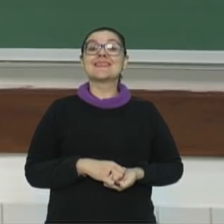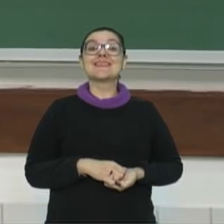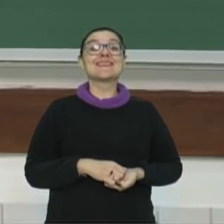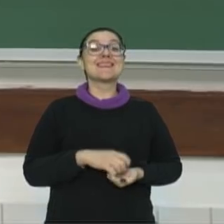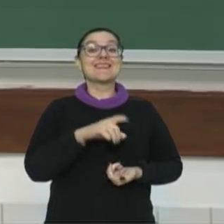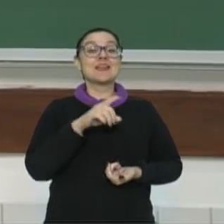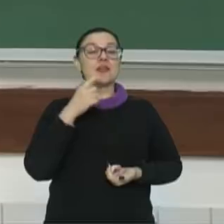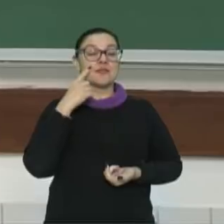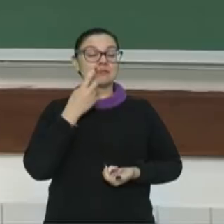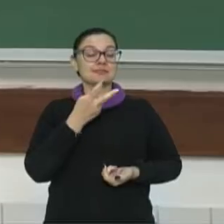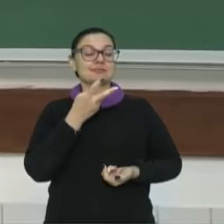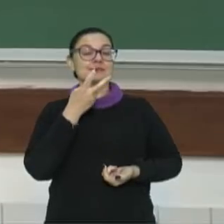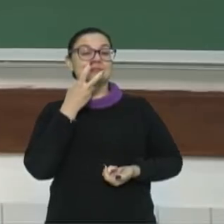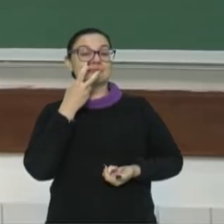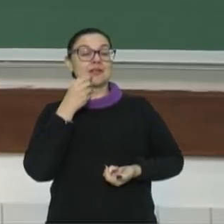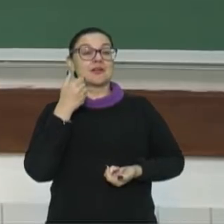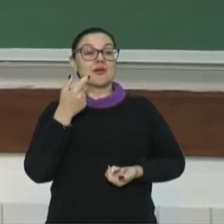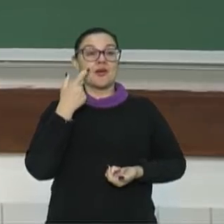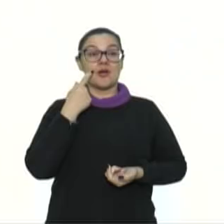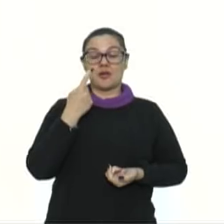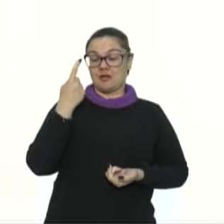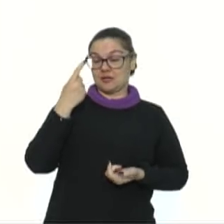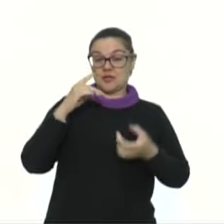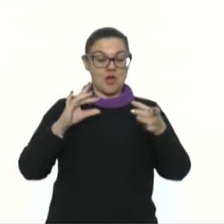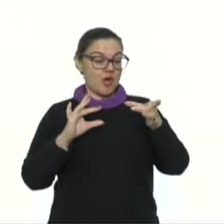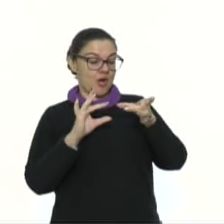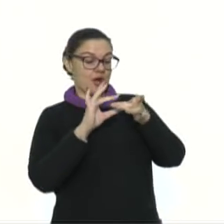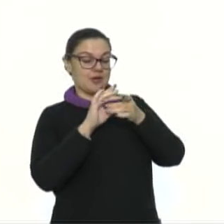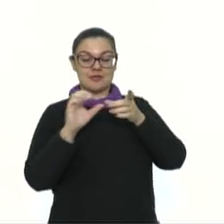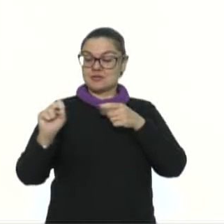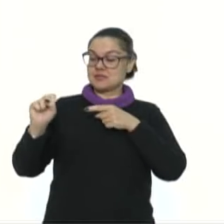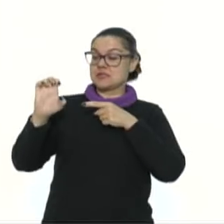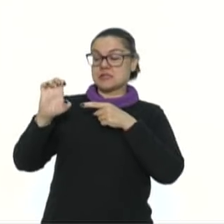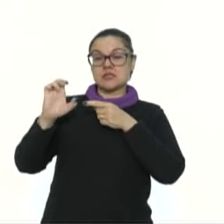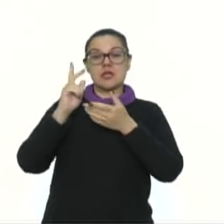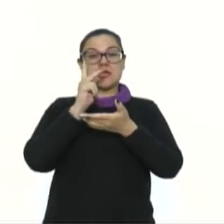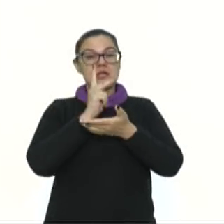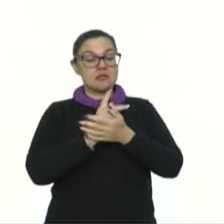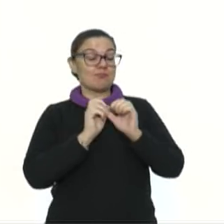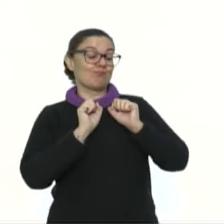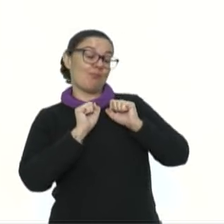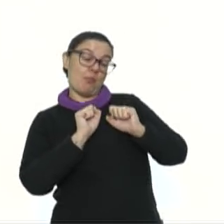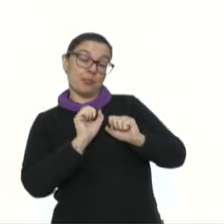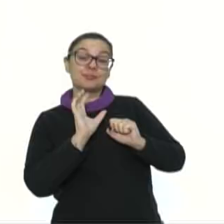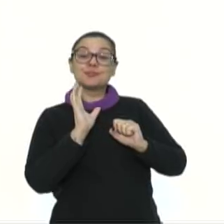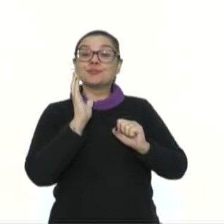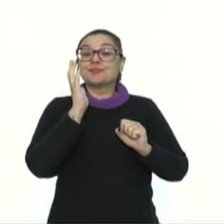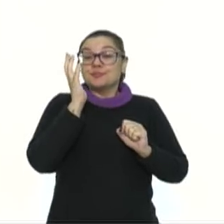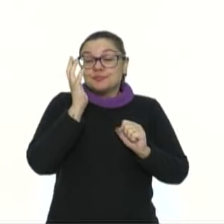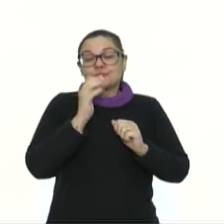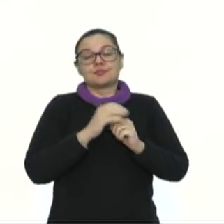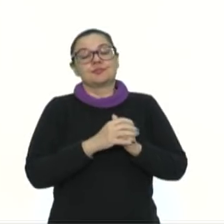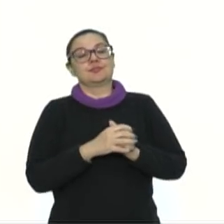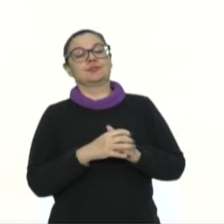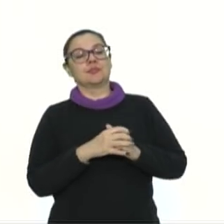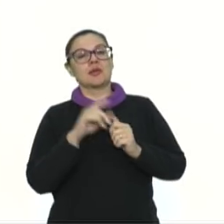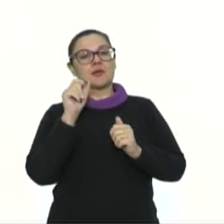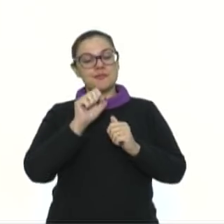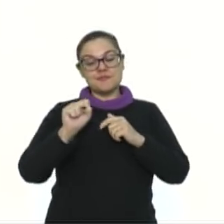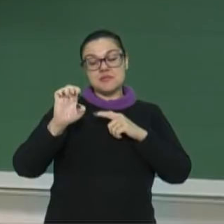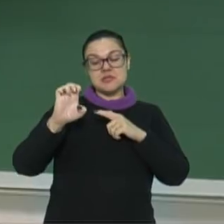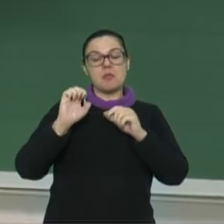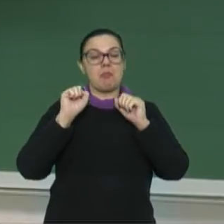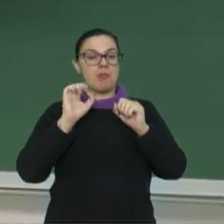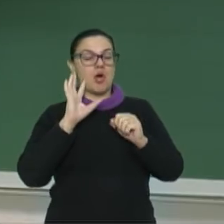Então, você observou? Olha lá. A conjunção se indica hipótese. Toda vez que a gente coloca, né, na maioria das vezes tem essa ideia